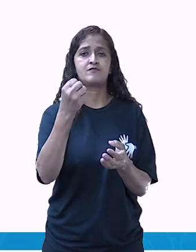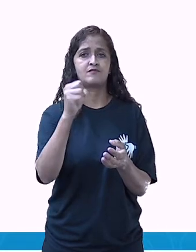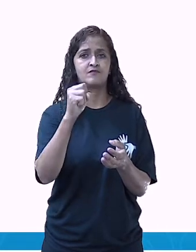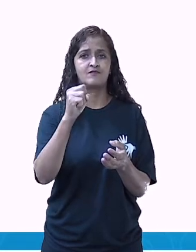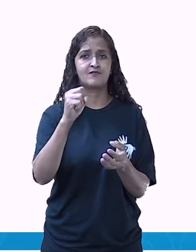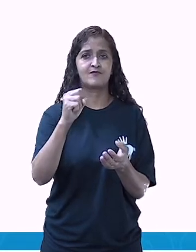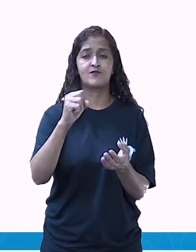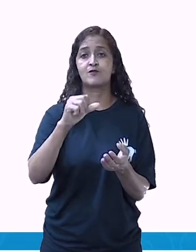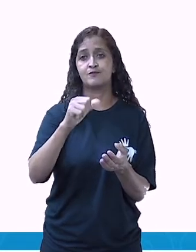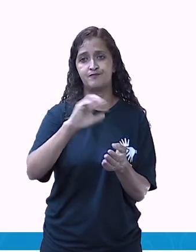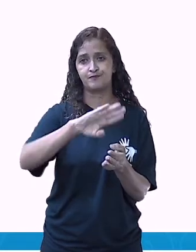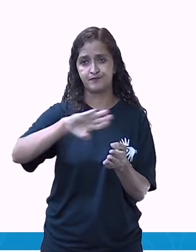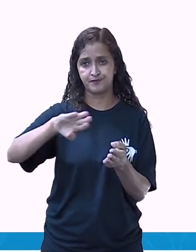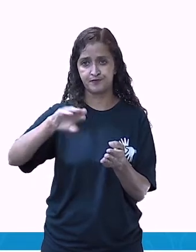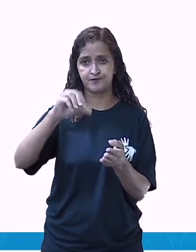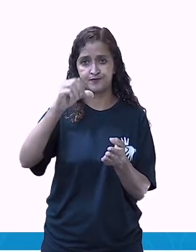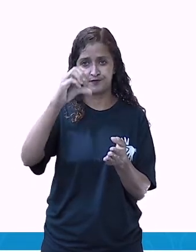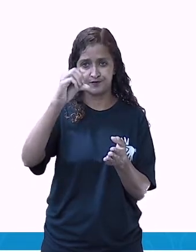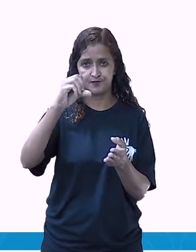8.